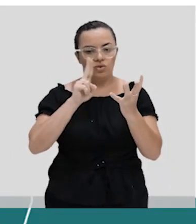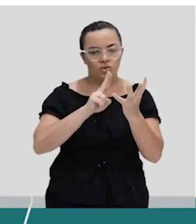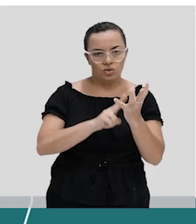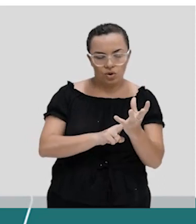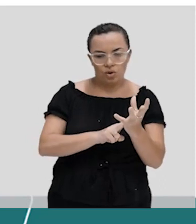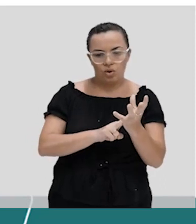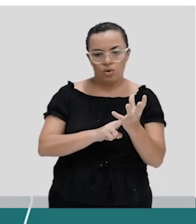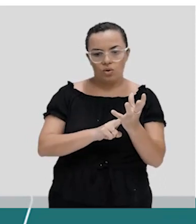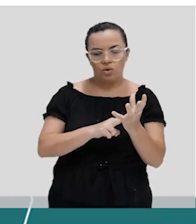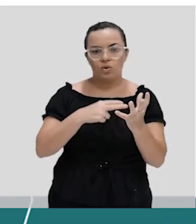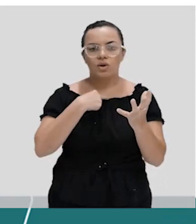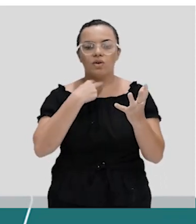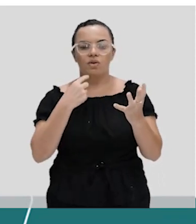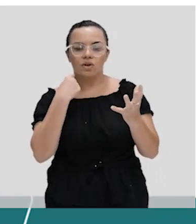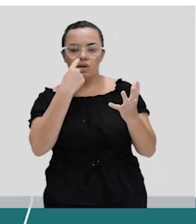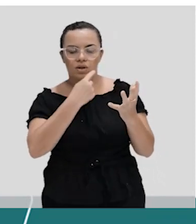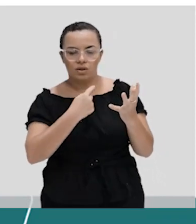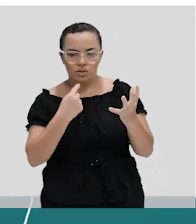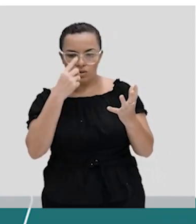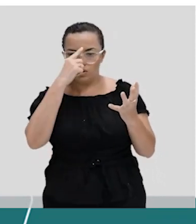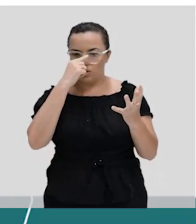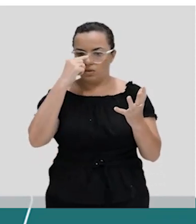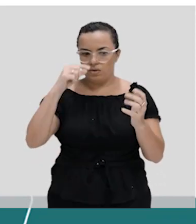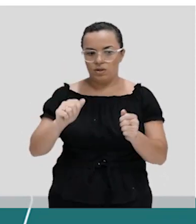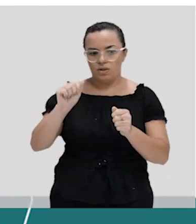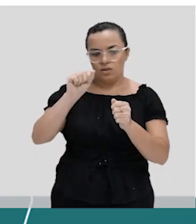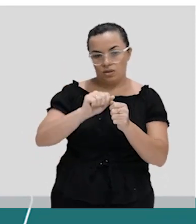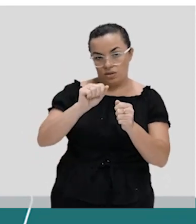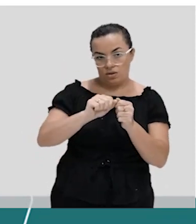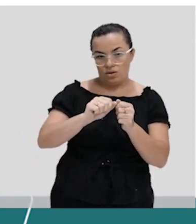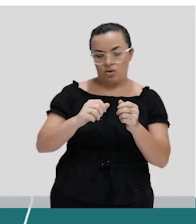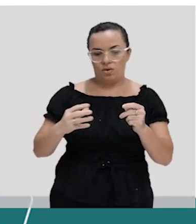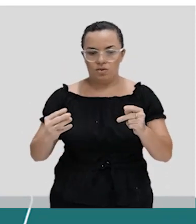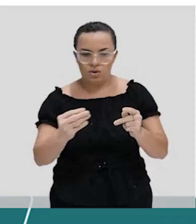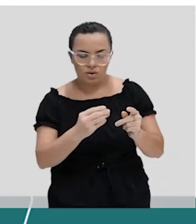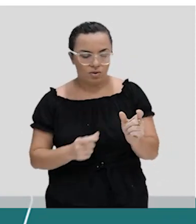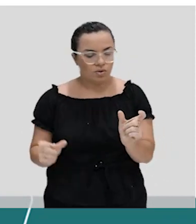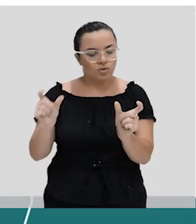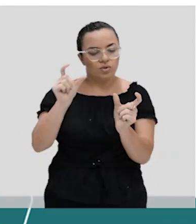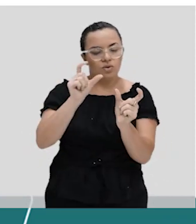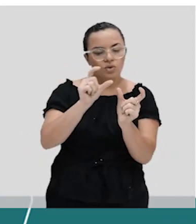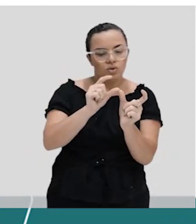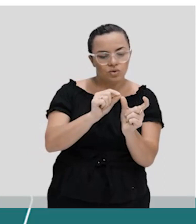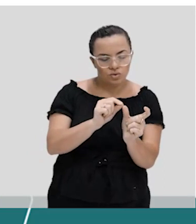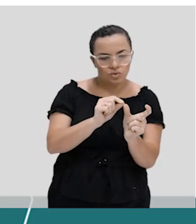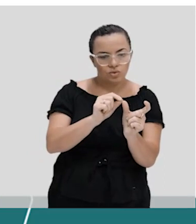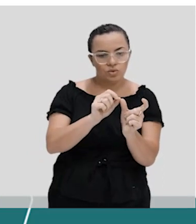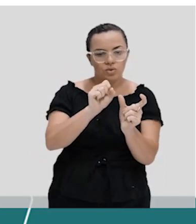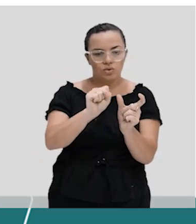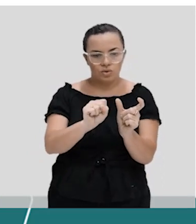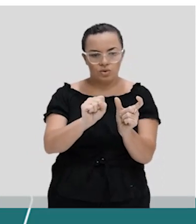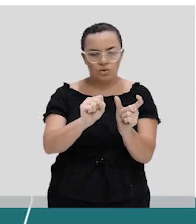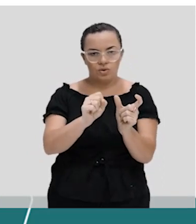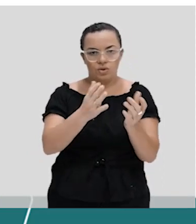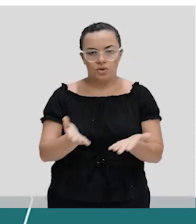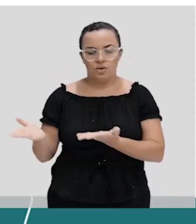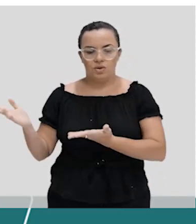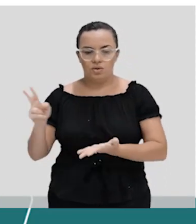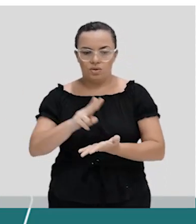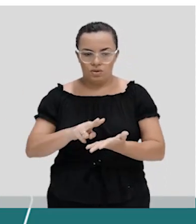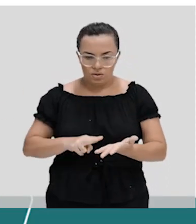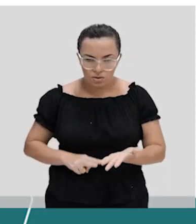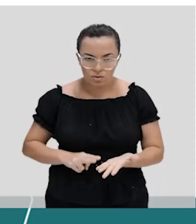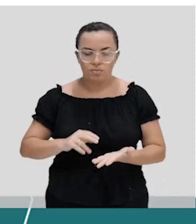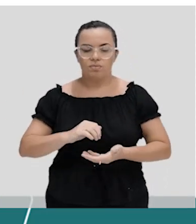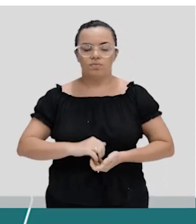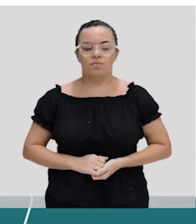de S. Por exemplo, pai, pais, imã, imãs, hífen, hífens.